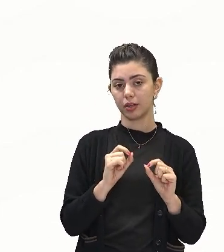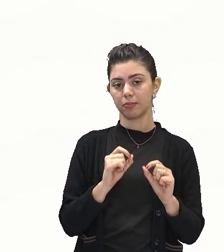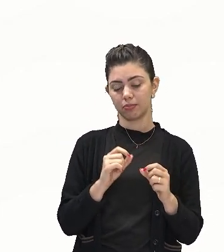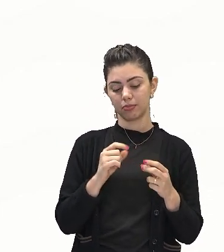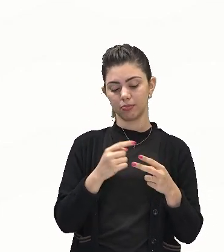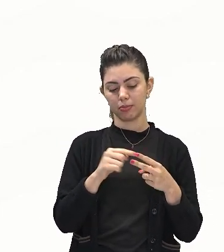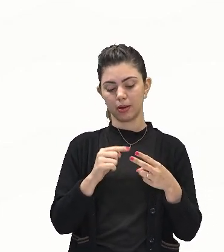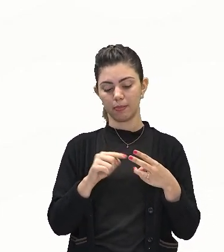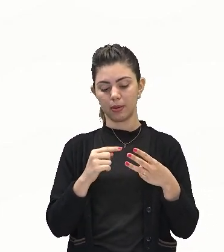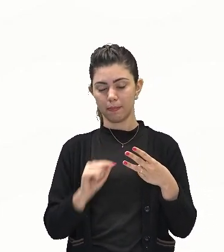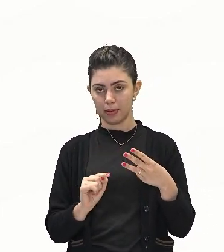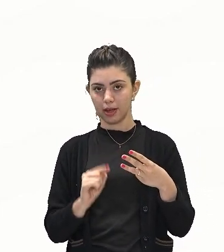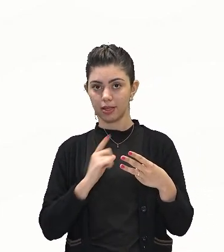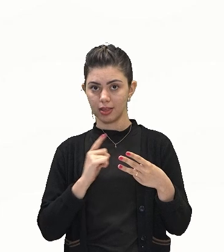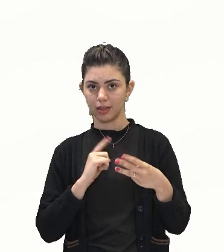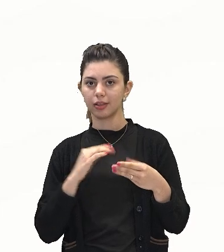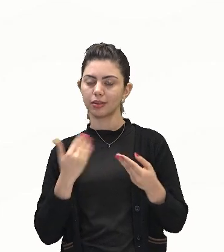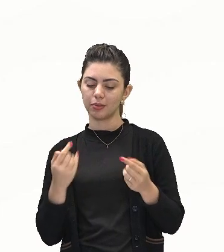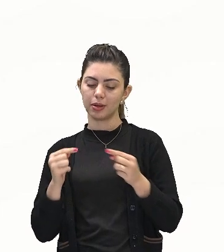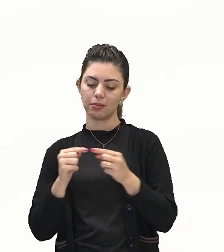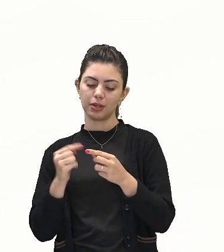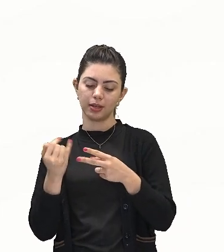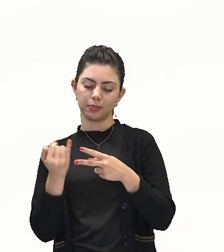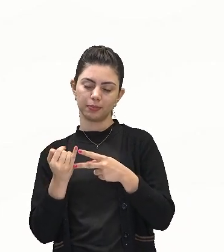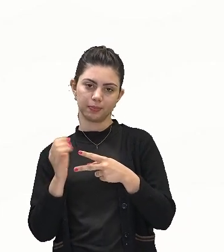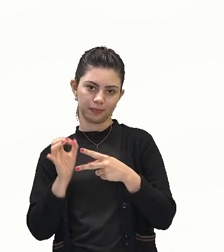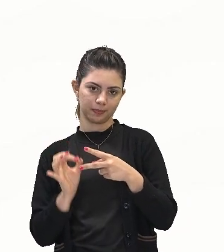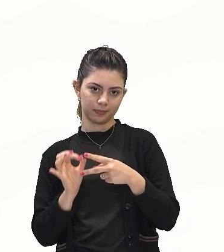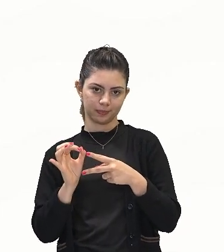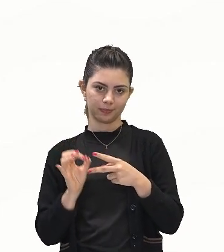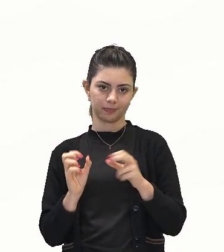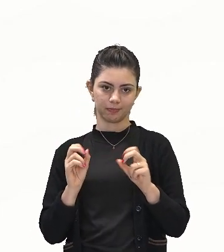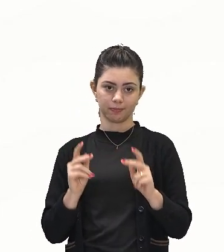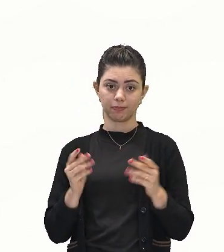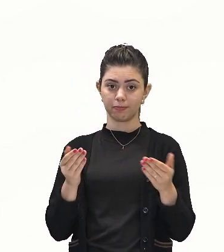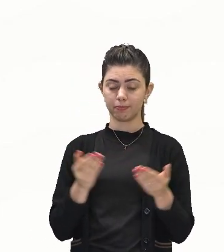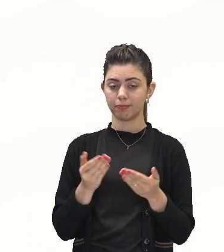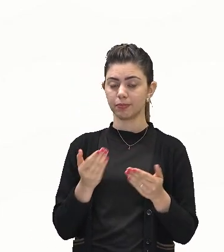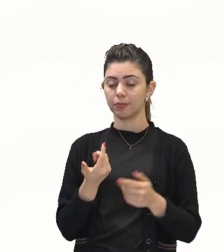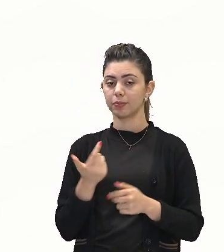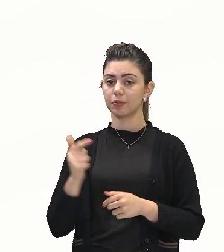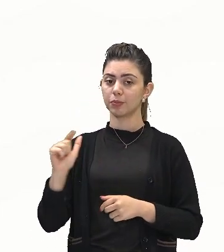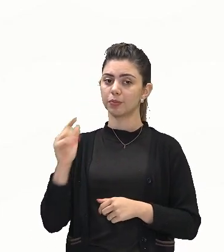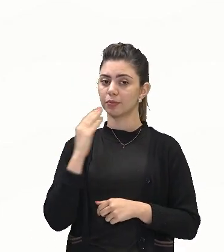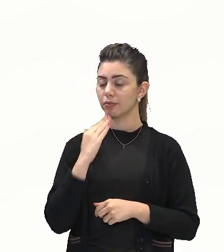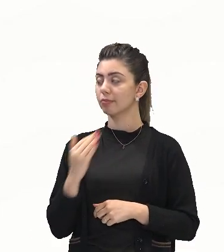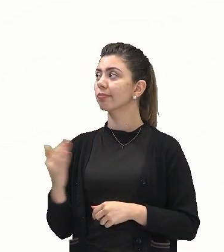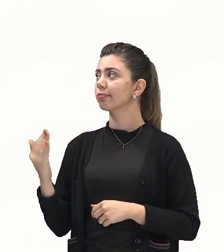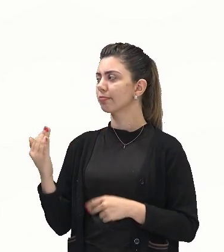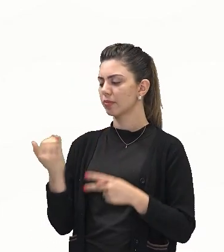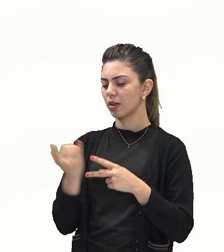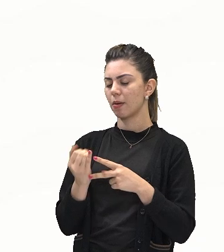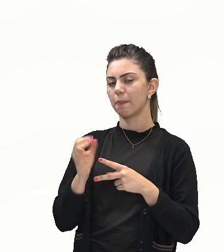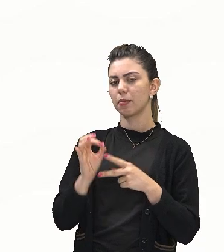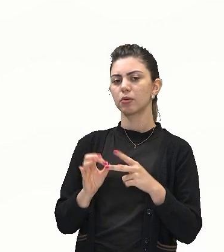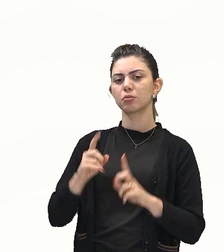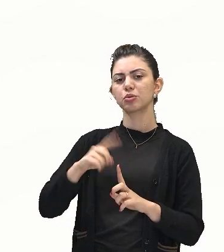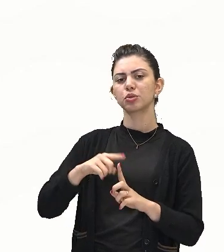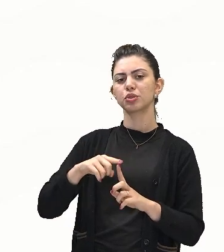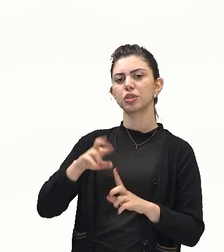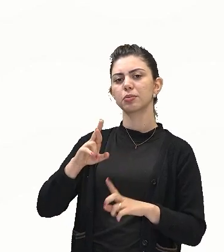os polígonos. Tá bom? Próximo, agora nós vamos ver aqui o que são polígonos